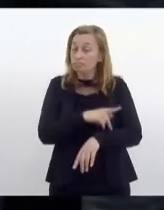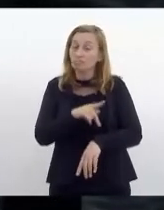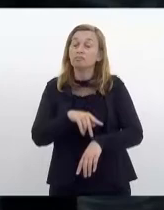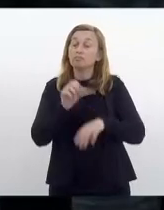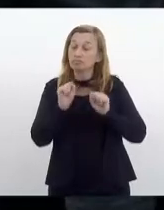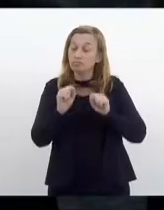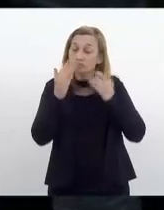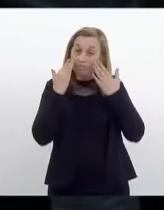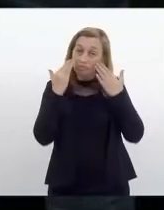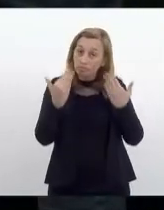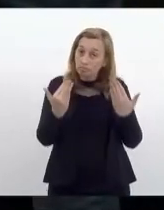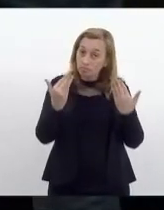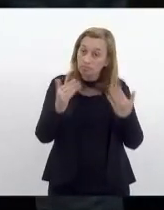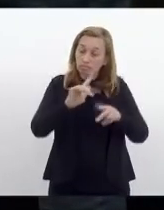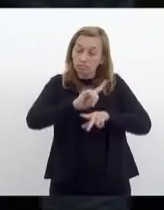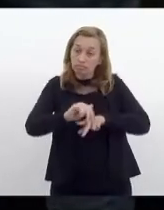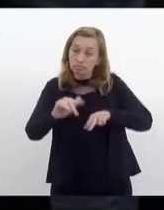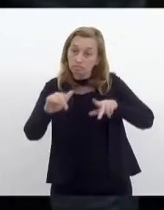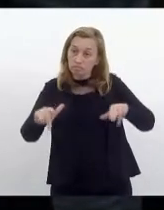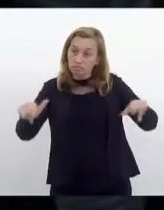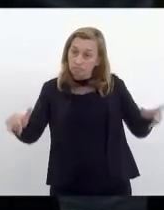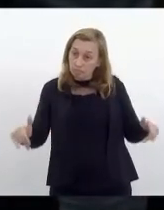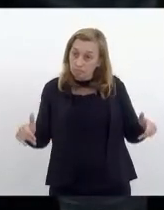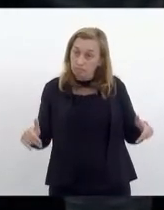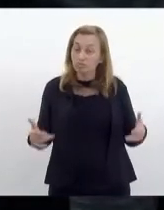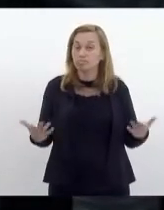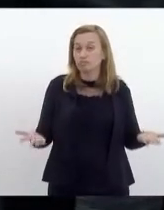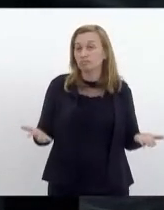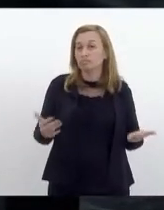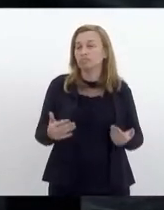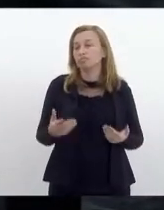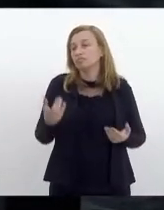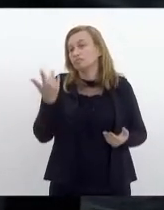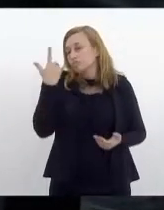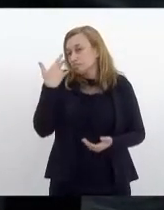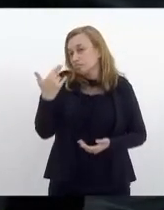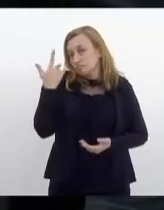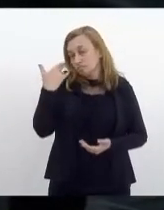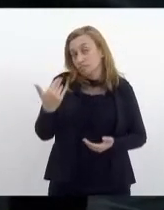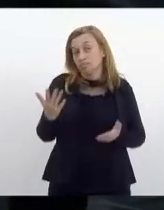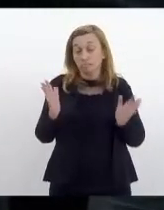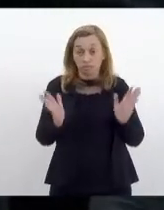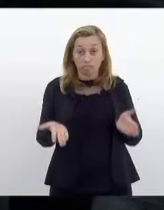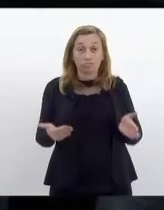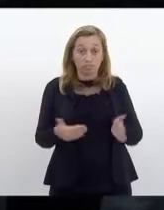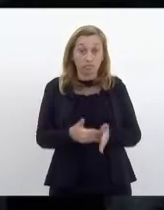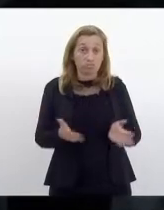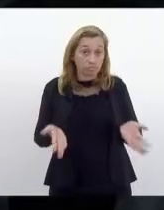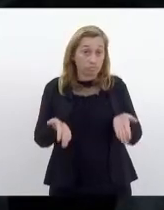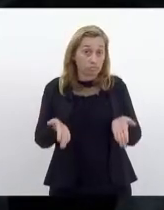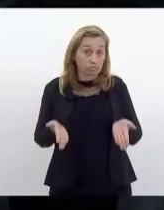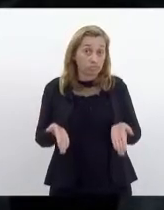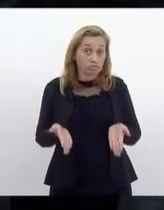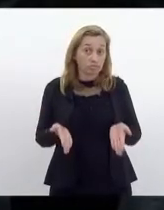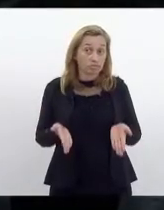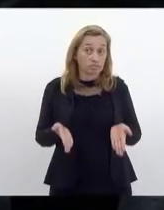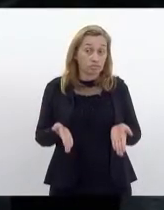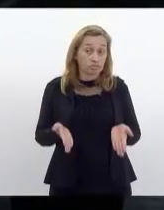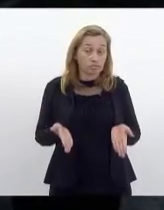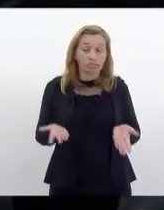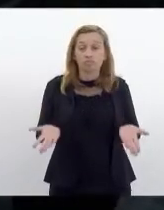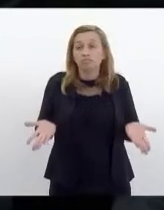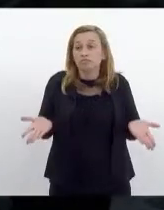se apresentar em diferentes suportes. O mais comum, até então, até hoje era, até recentemente era, o